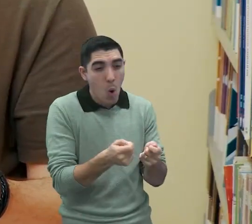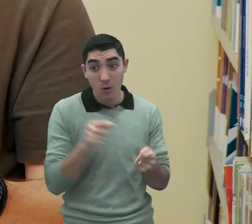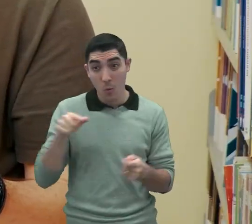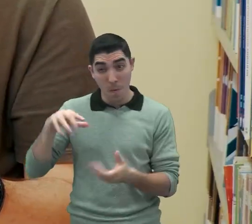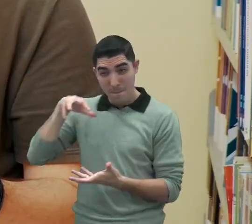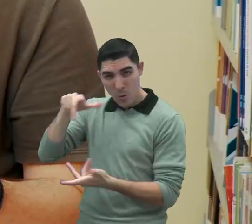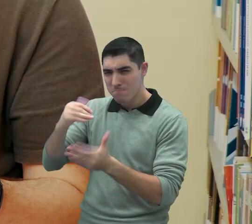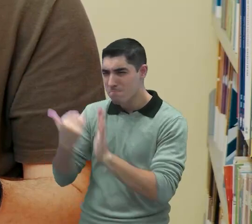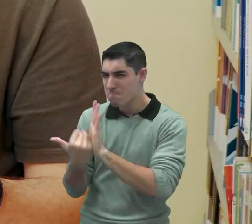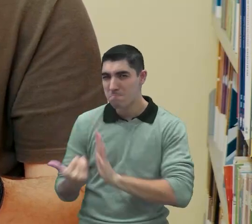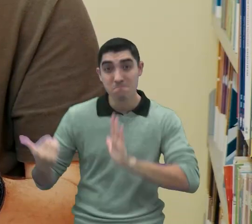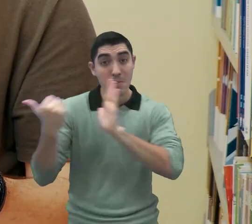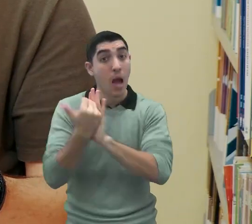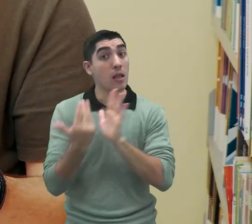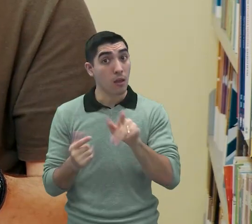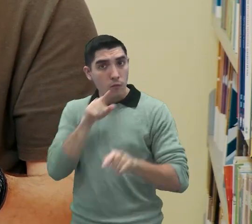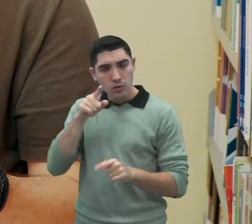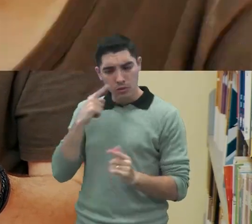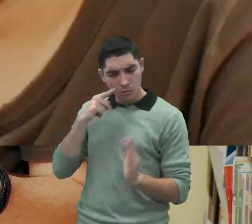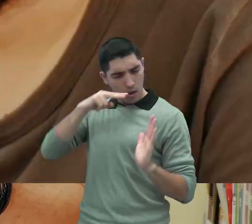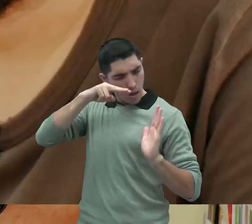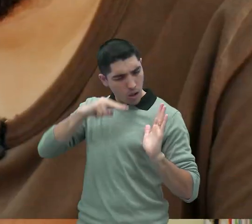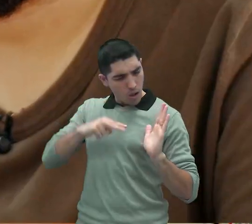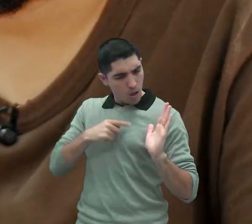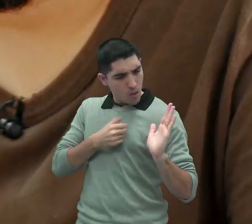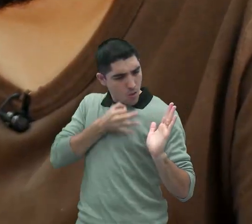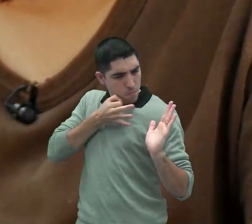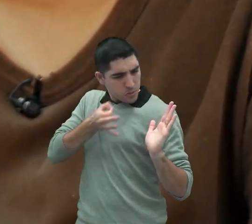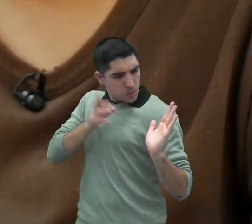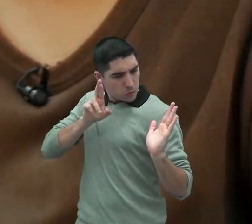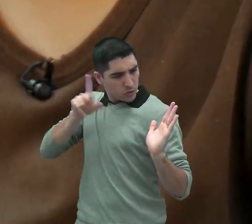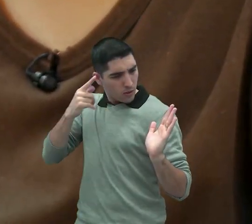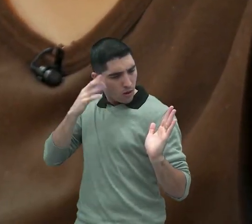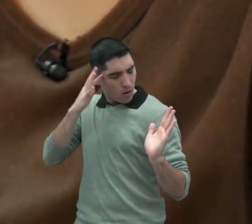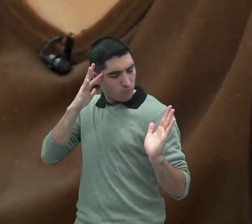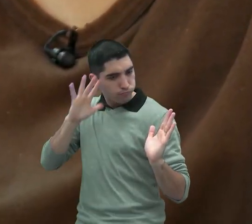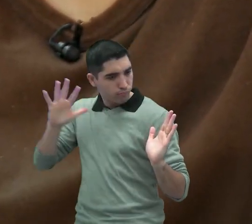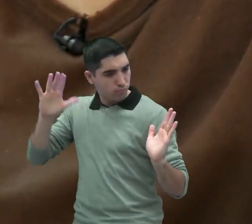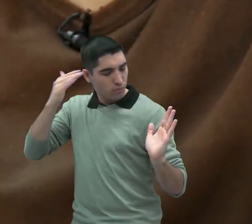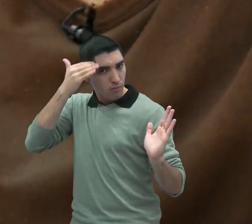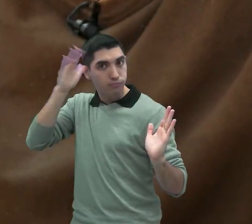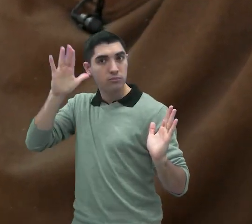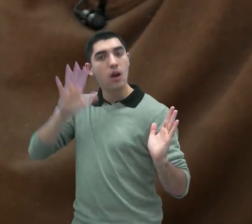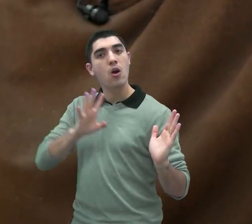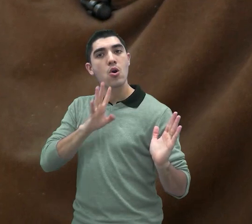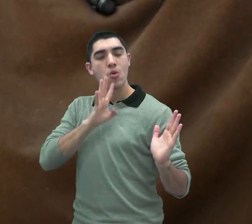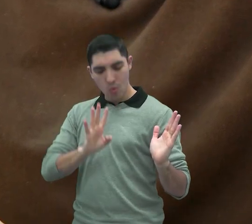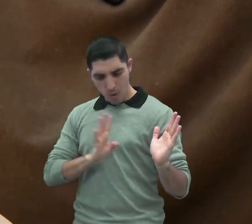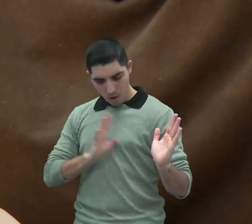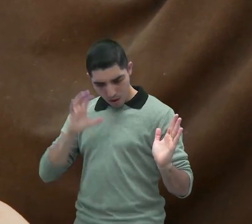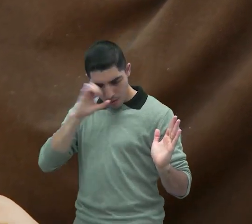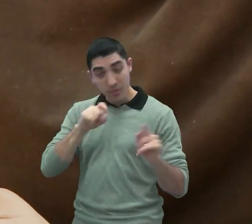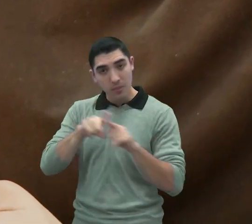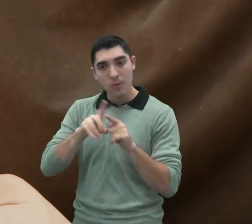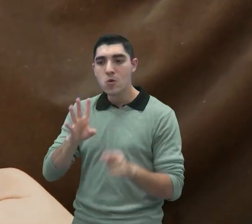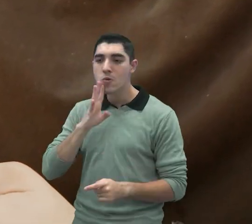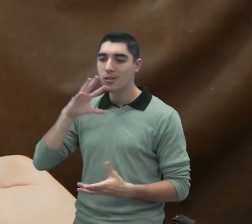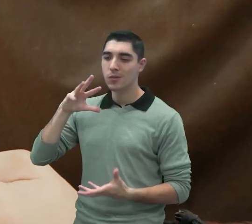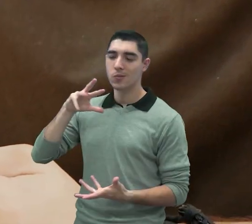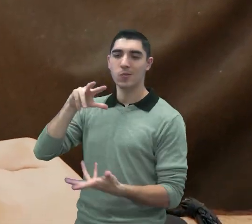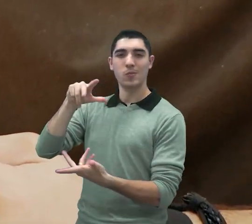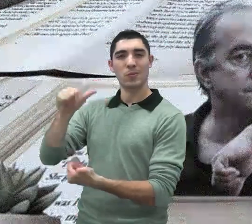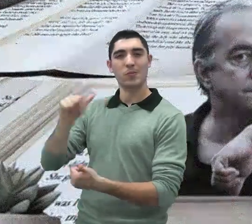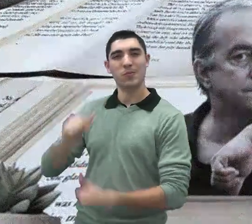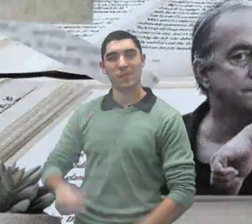com curiosidade e espírito crítico é talvez o primeiro passo para entender melhor a nós mesmos e também o mundo que nos cerca.